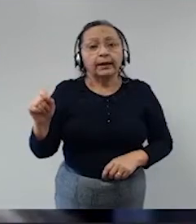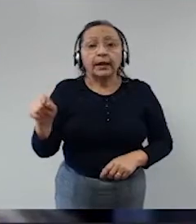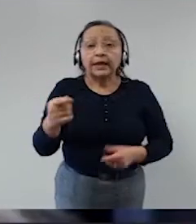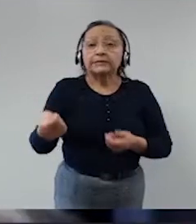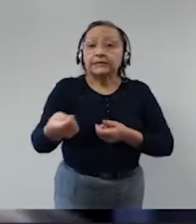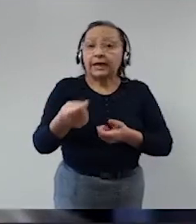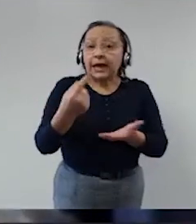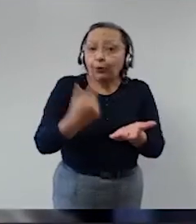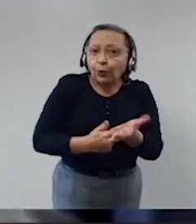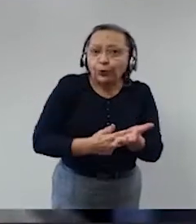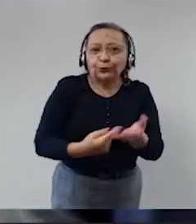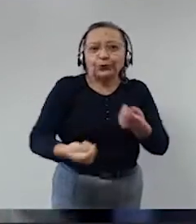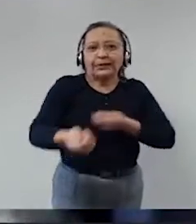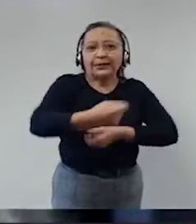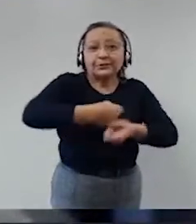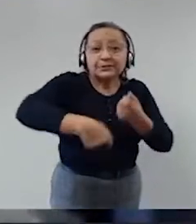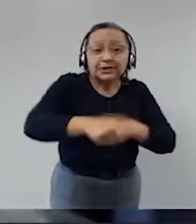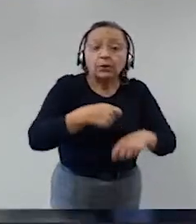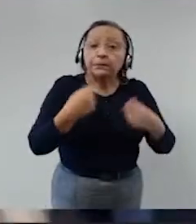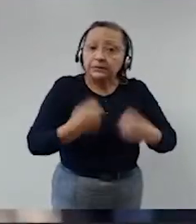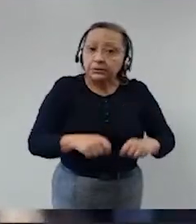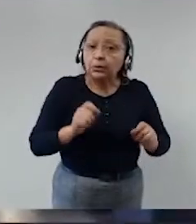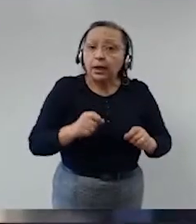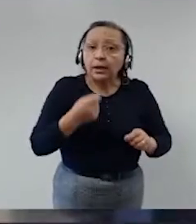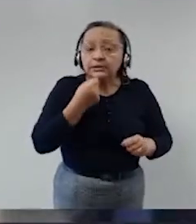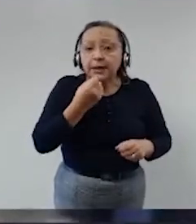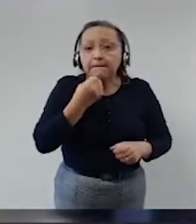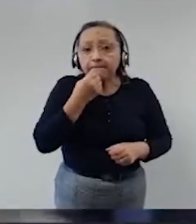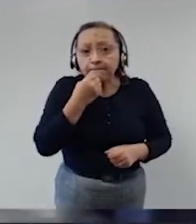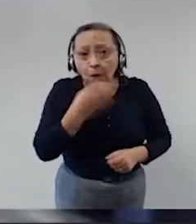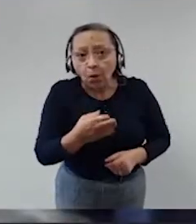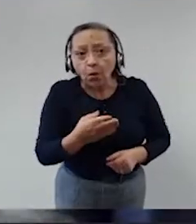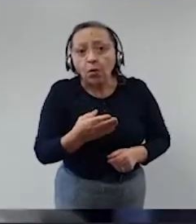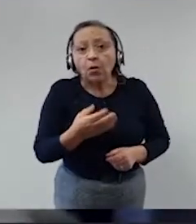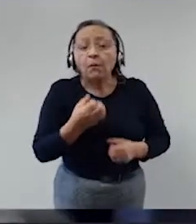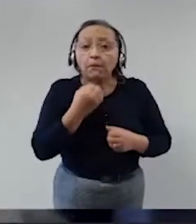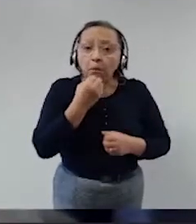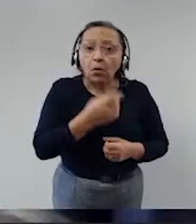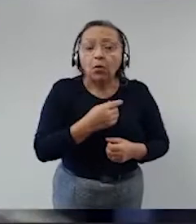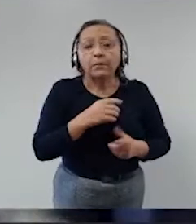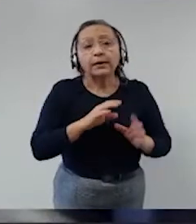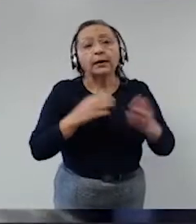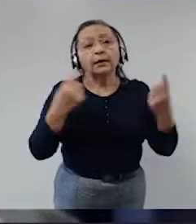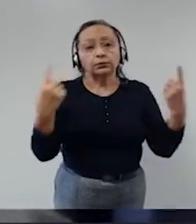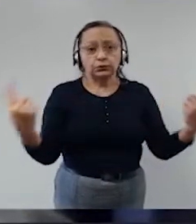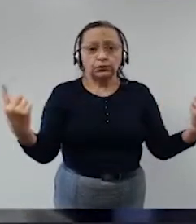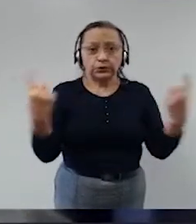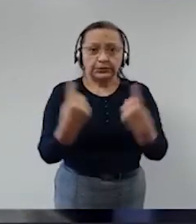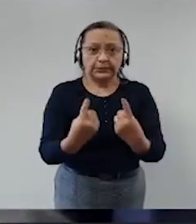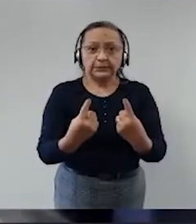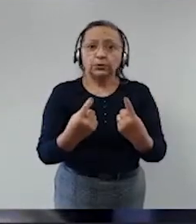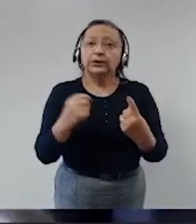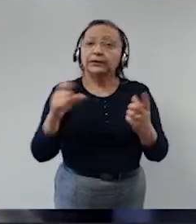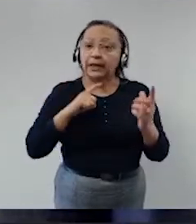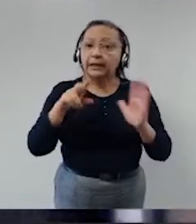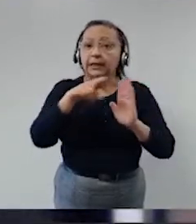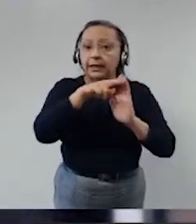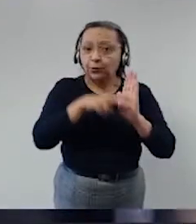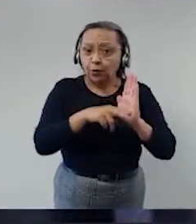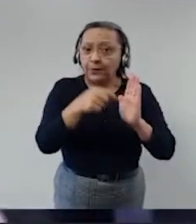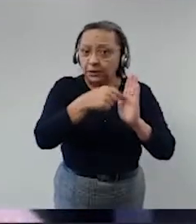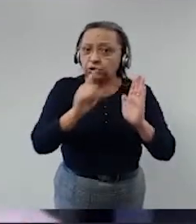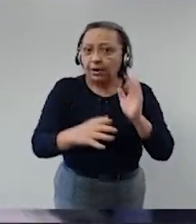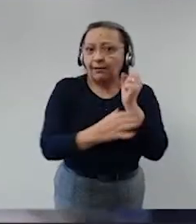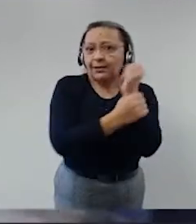trazer benefícios para além daqueles que a norma heterônoma já previu, né, como garantias mínimas